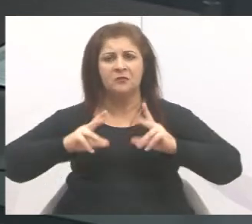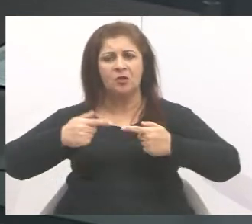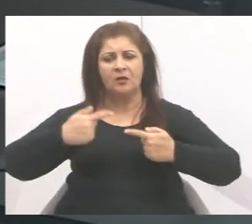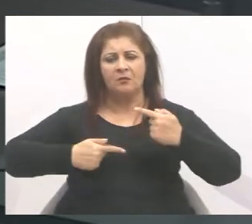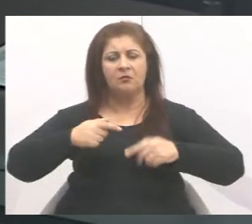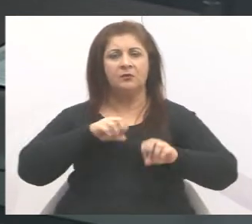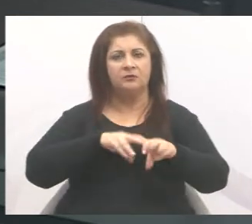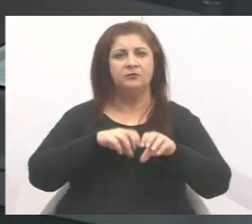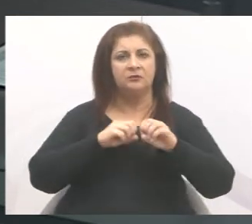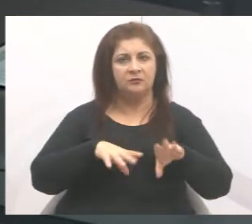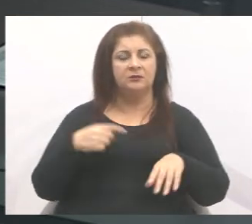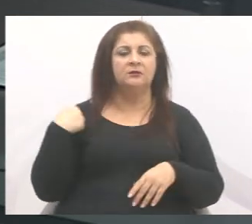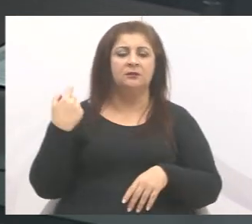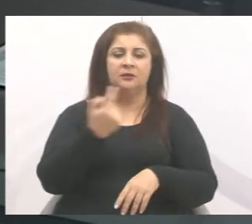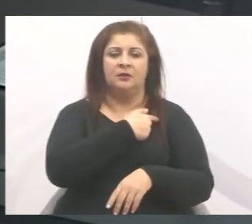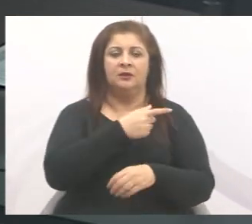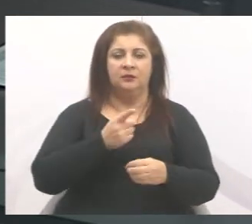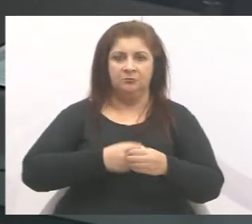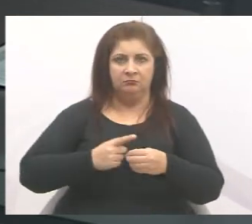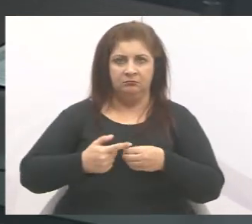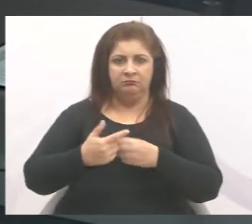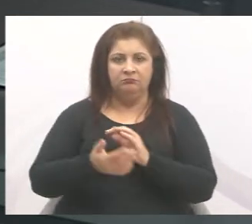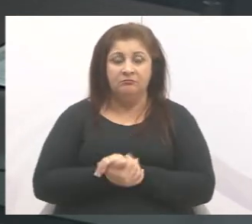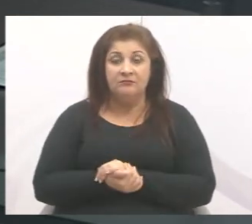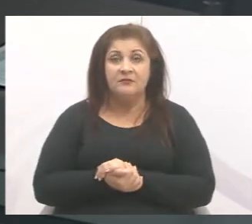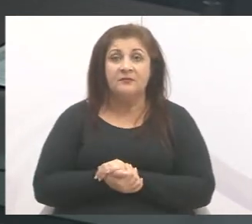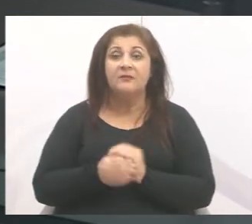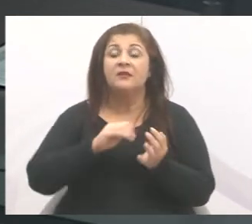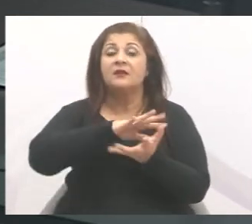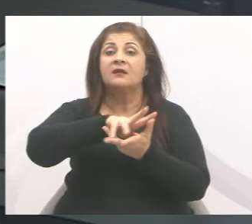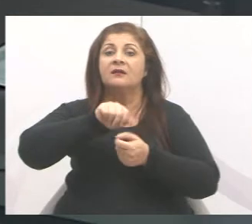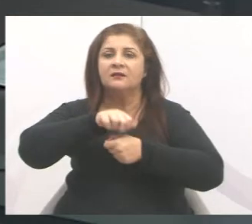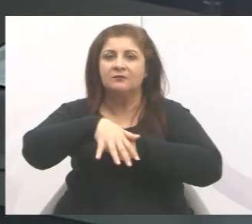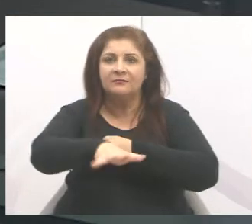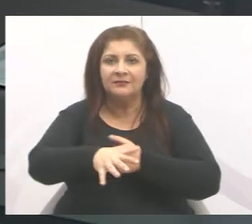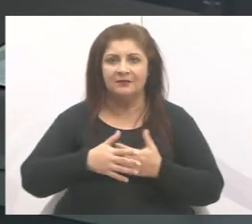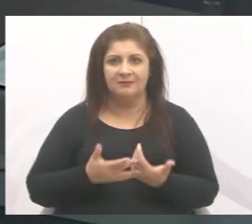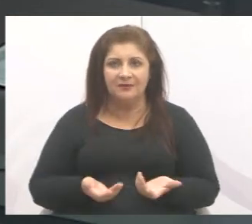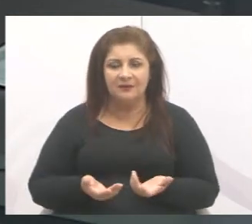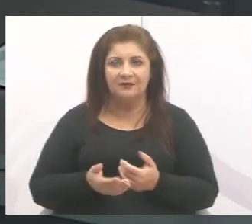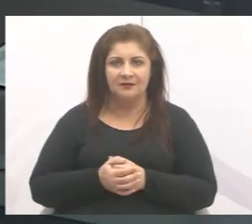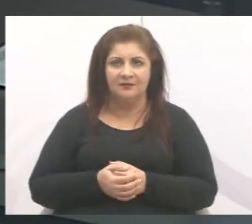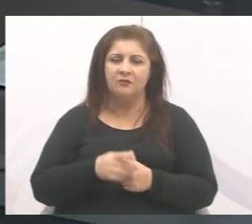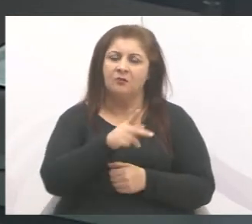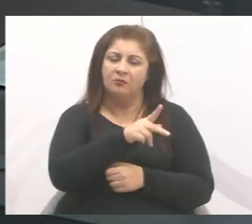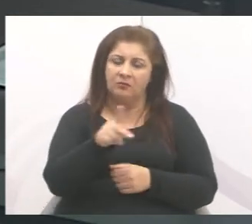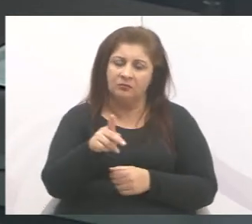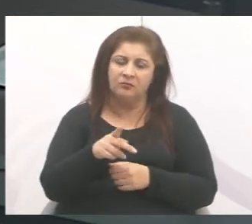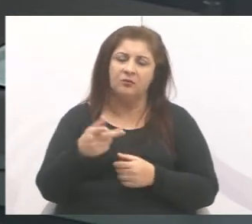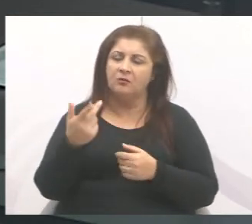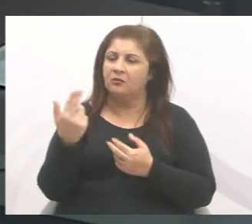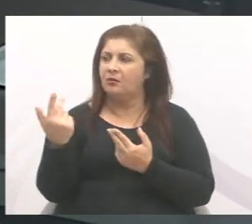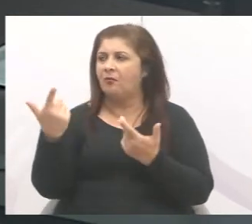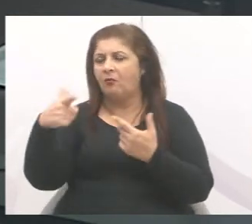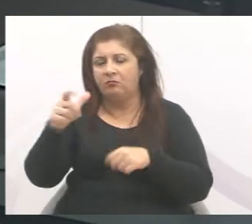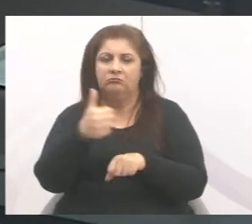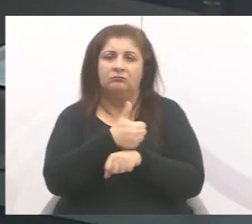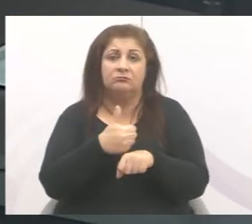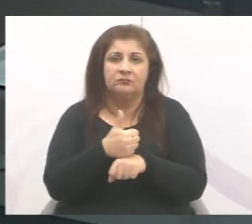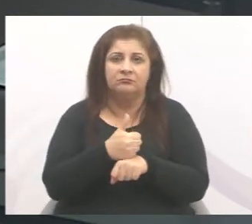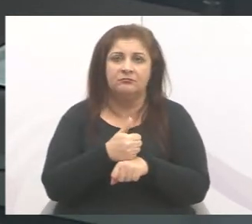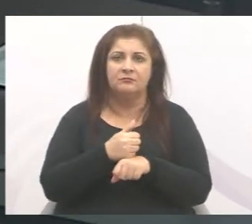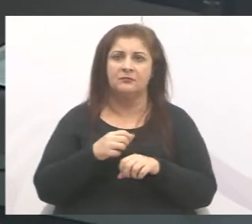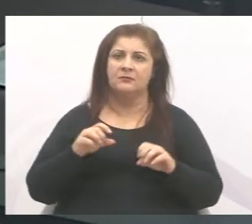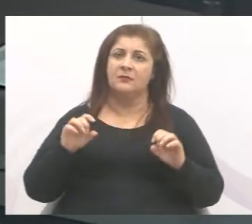política educacional do nosso município. E durante a pandemia, eles, assim como outros servidores, foram